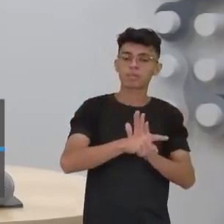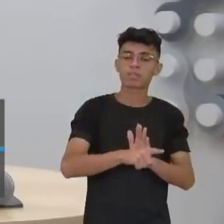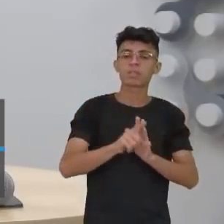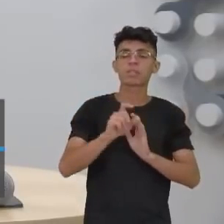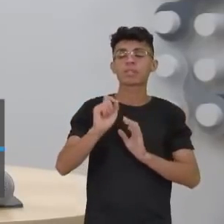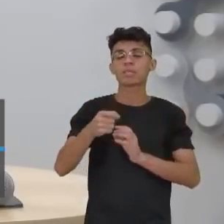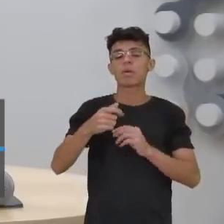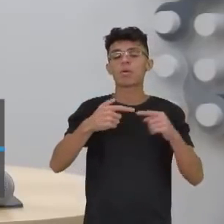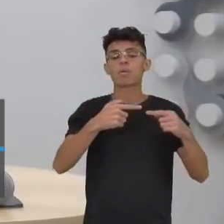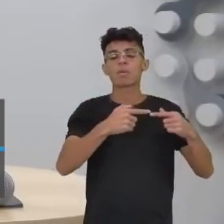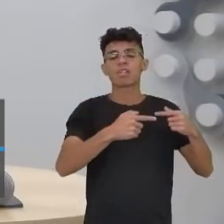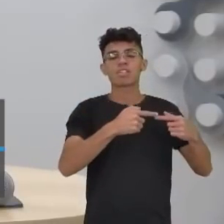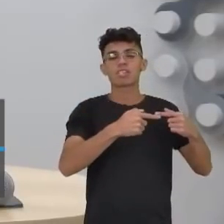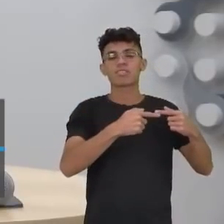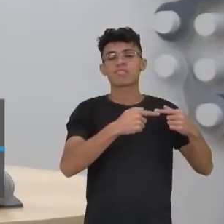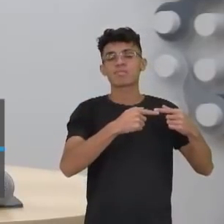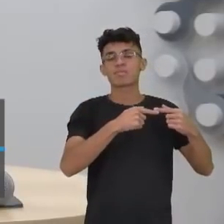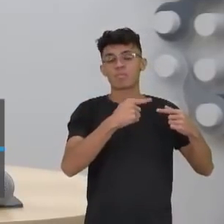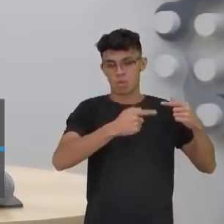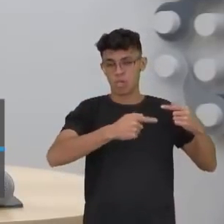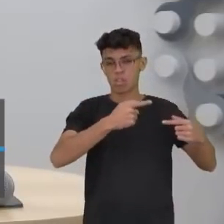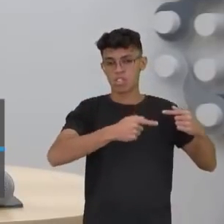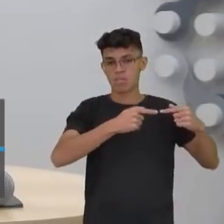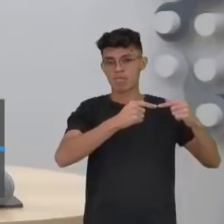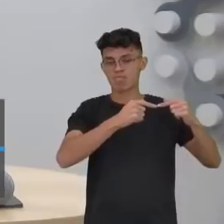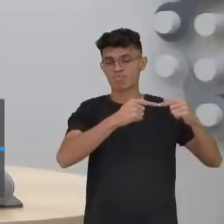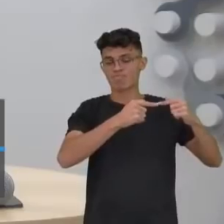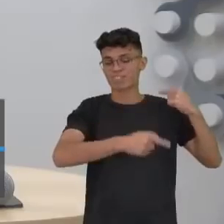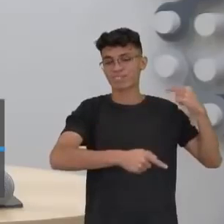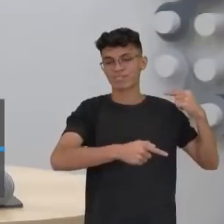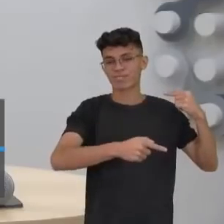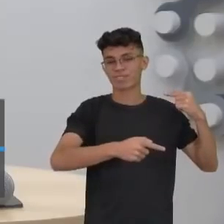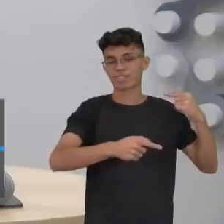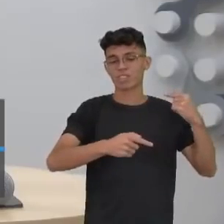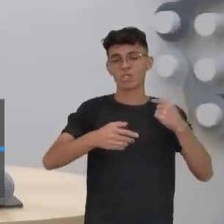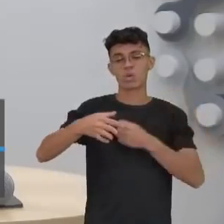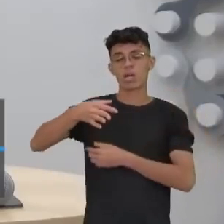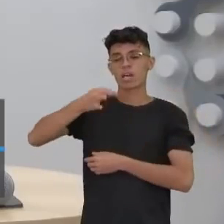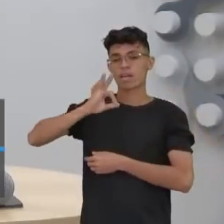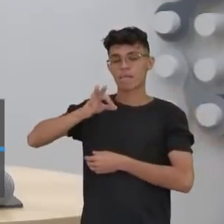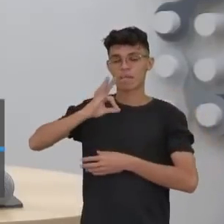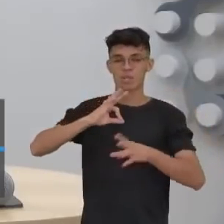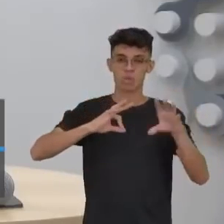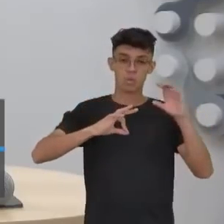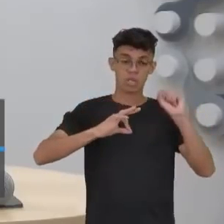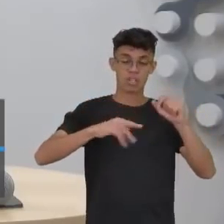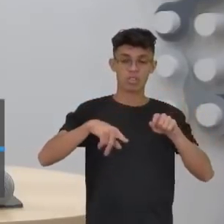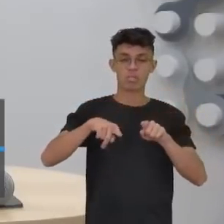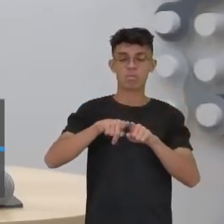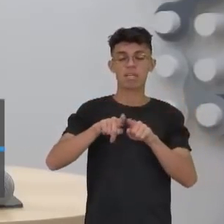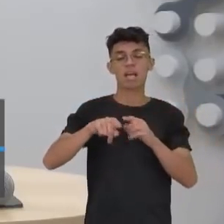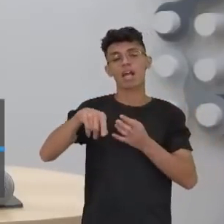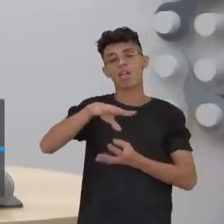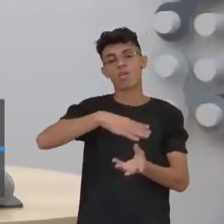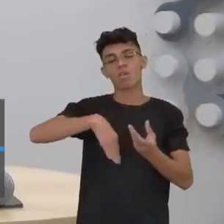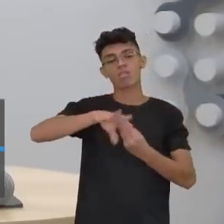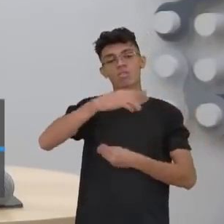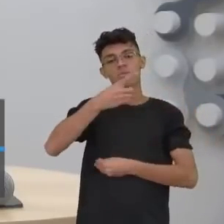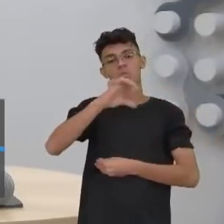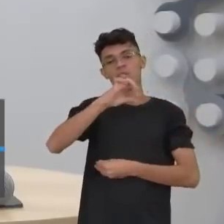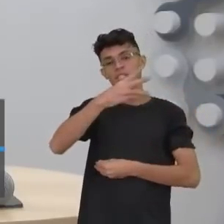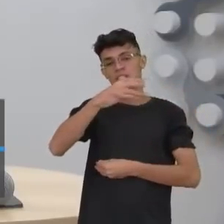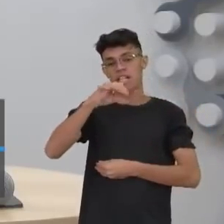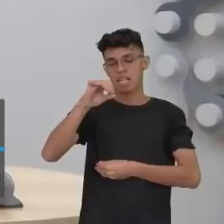da política do café com leite, né, de revolução, a Revolução de 1930. Então, com base